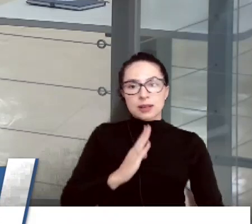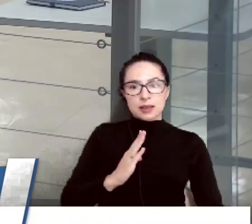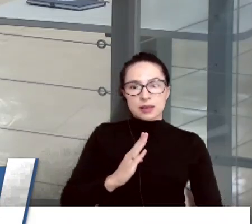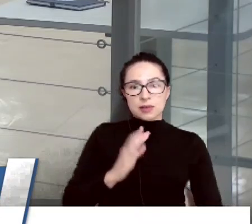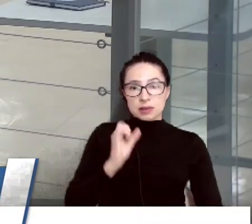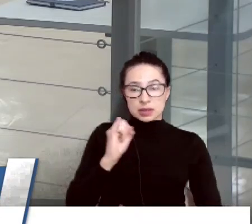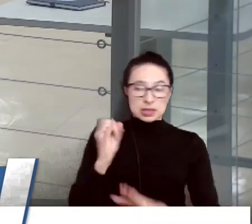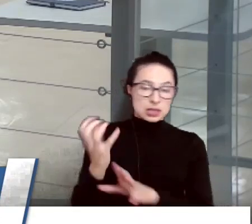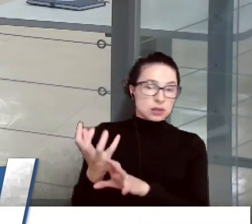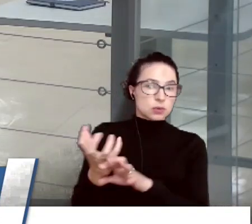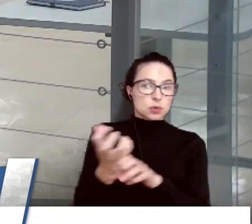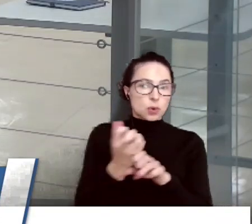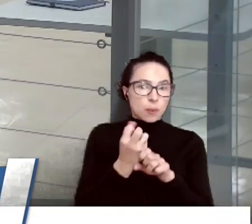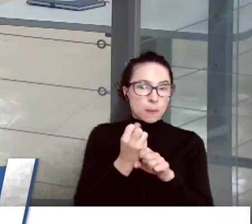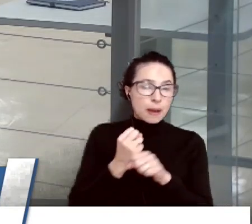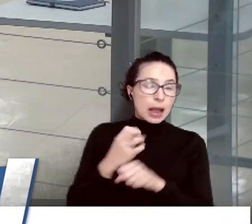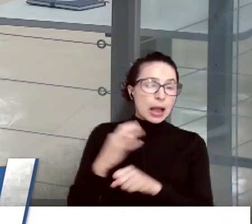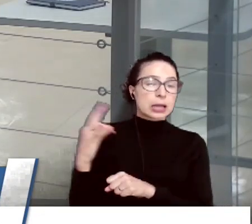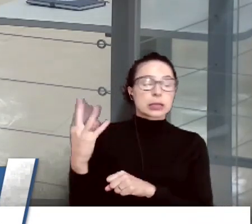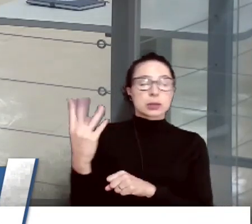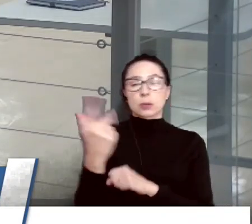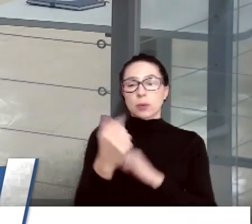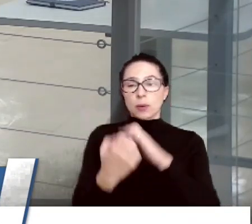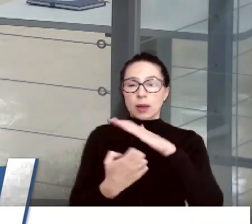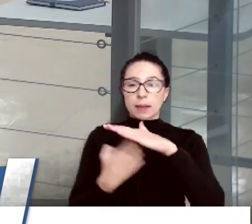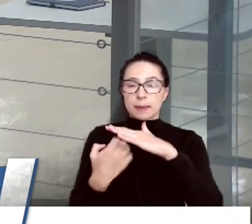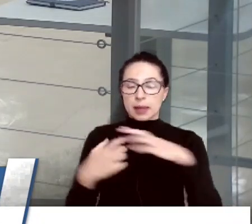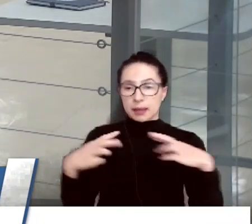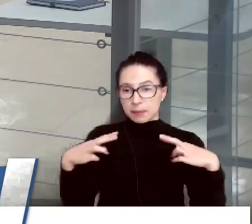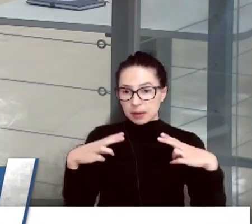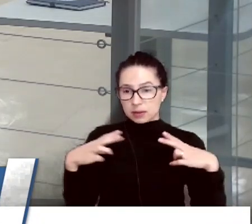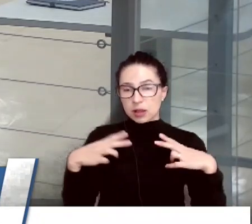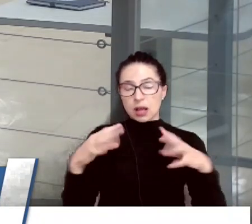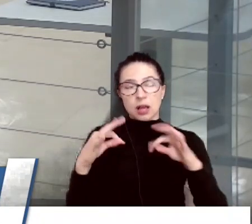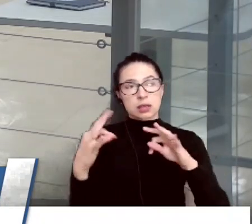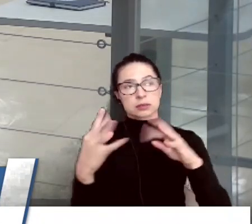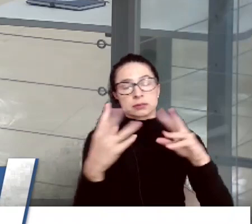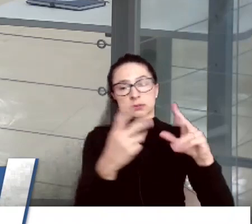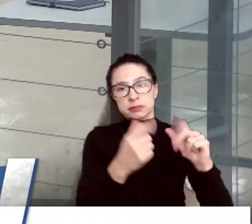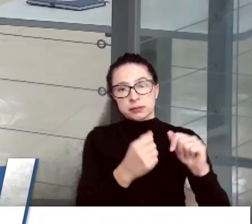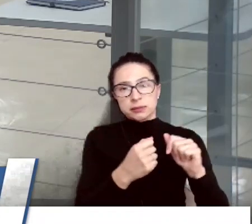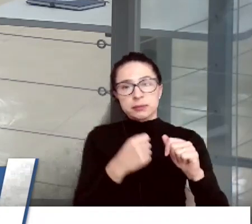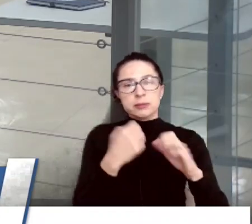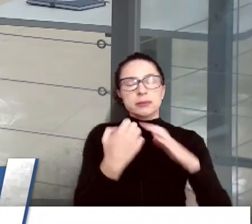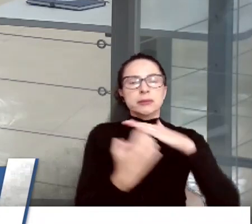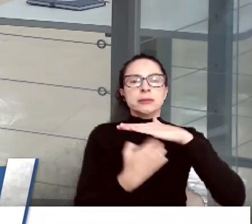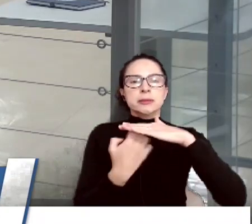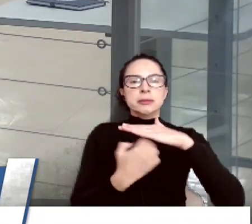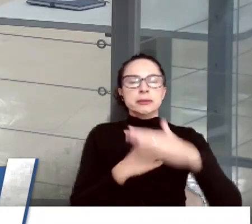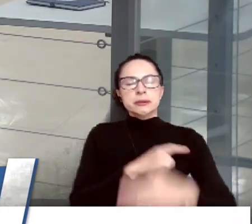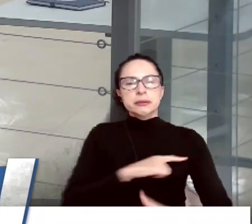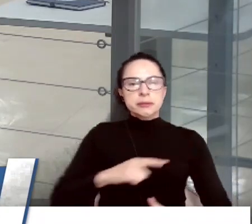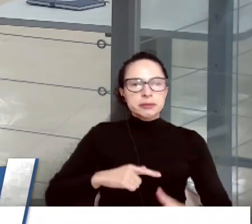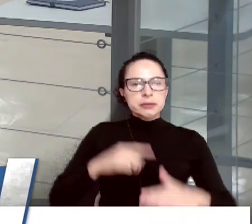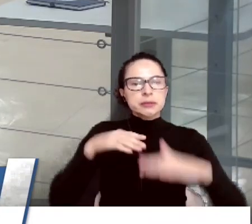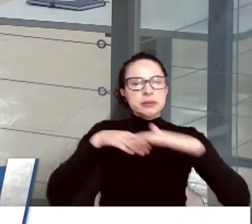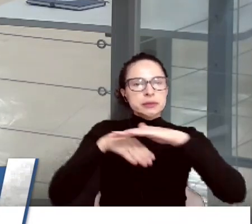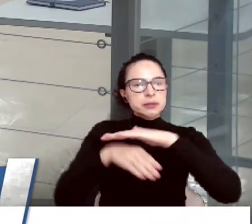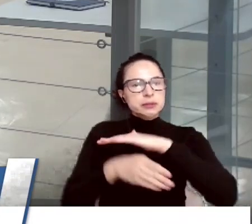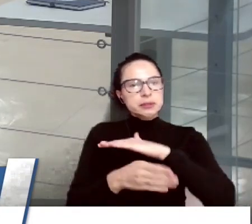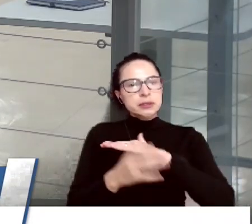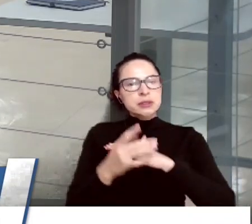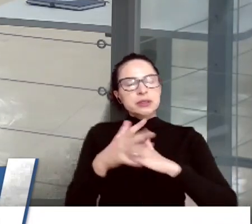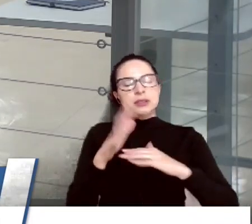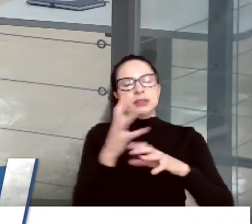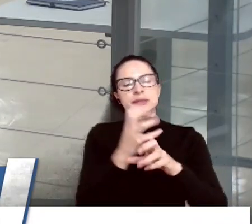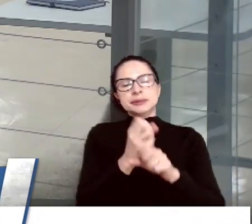somasse todas as empresas privadas, todas as empresas públicas de saneamento, dava 15